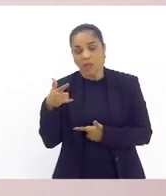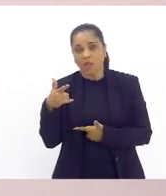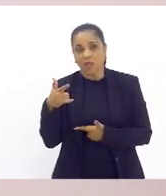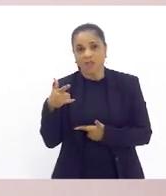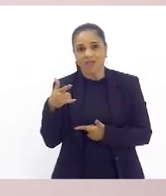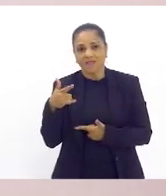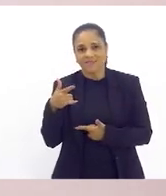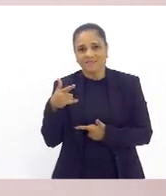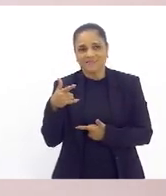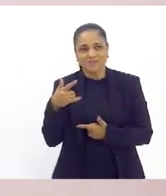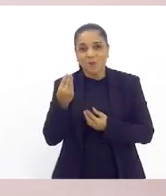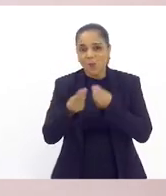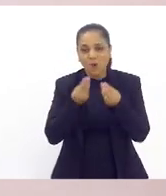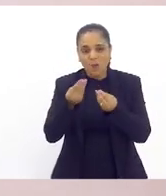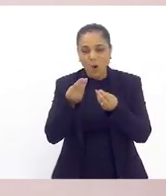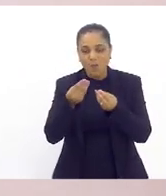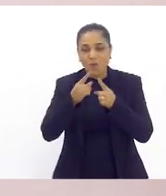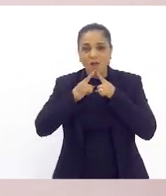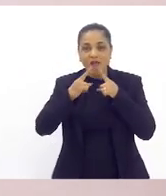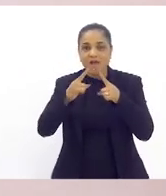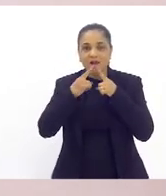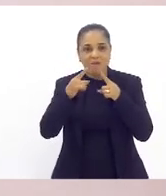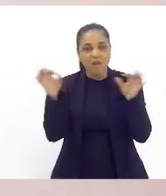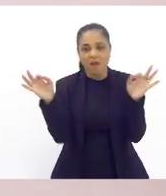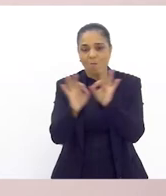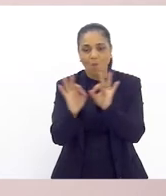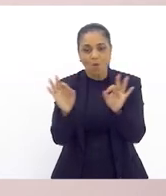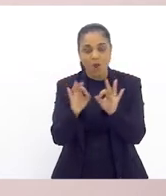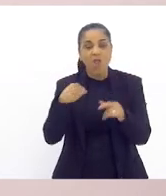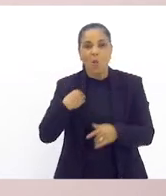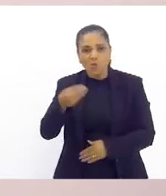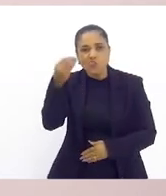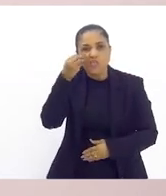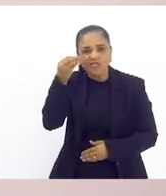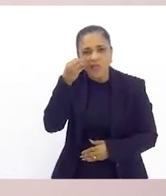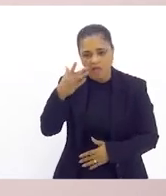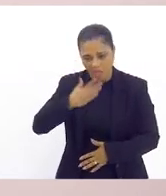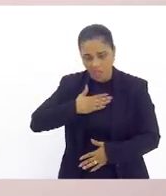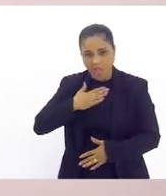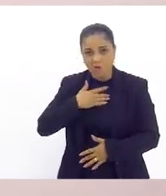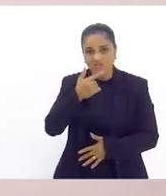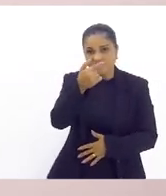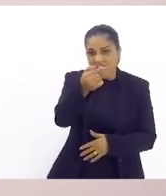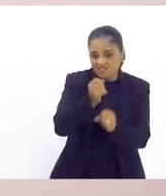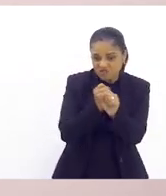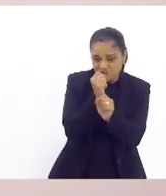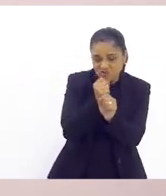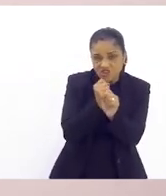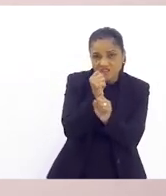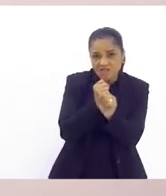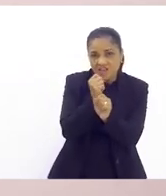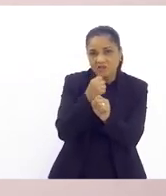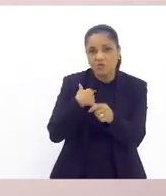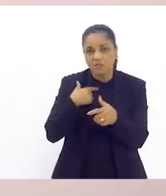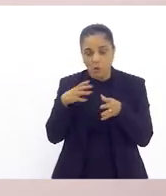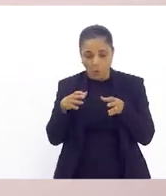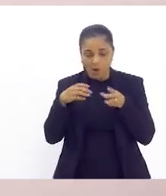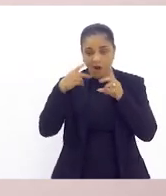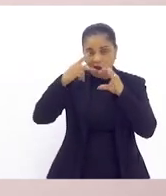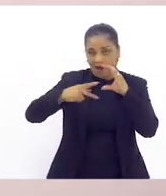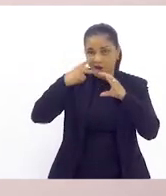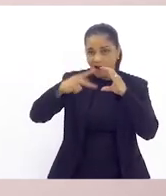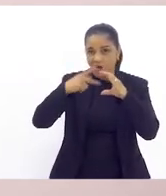a ninguém para poder fazer qualquer tipo de reivindicação tentei por várias vezes ao longo dos últimos sete anos a qual eu faço parte da Câmara